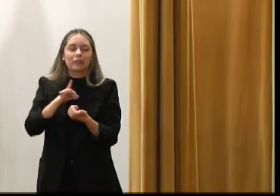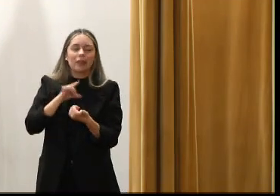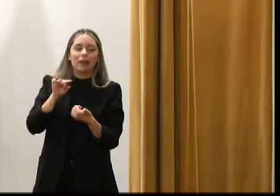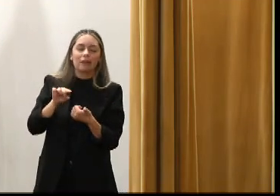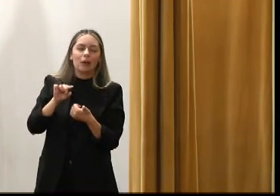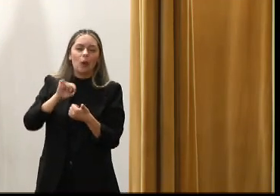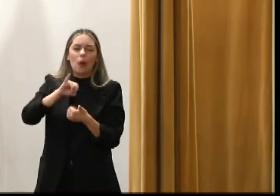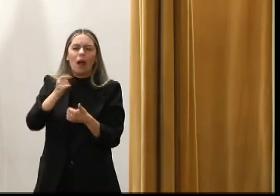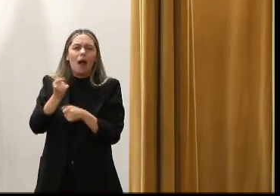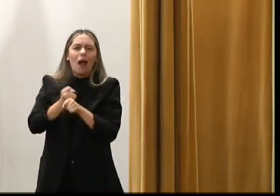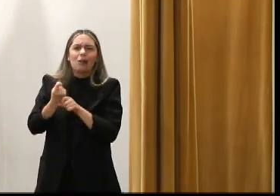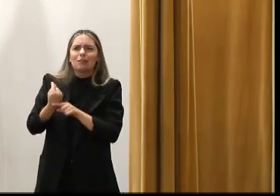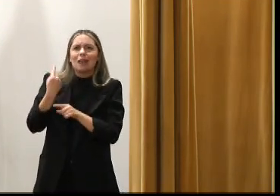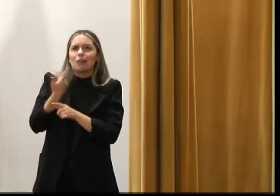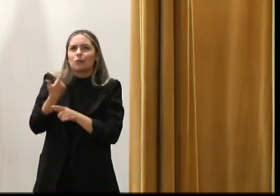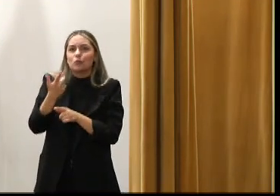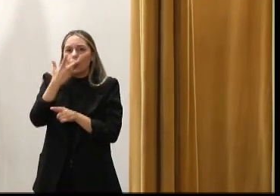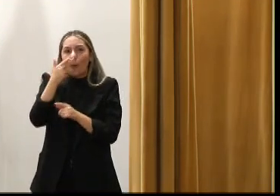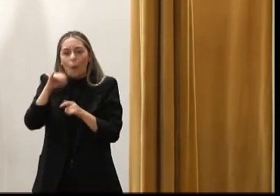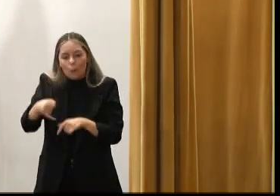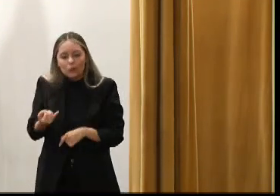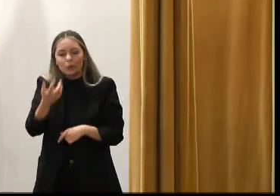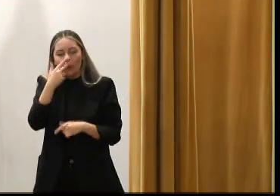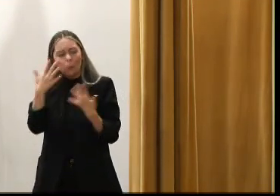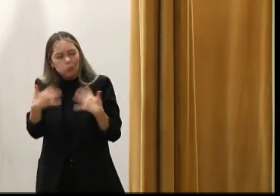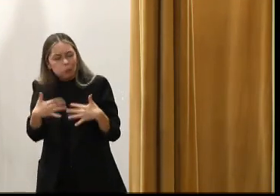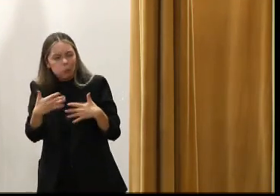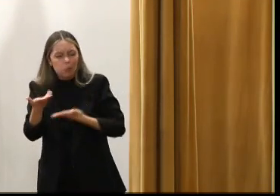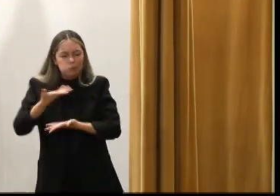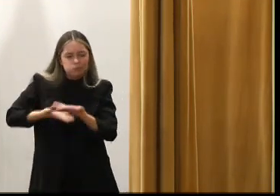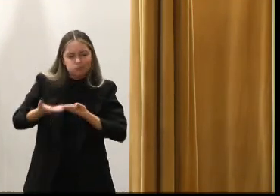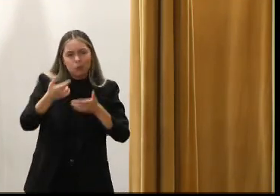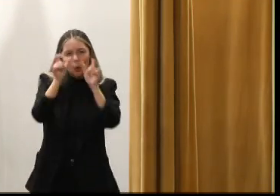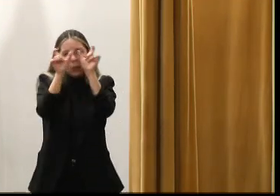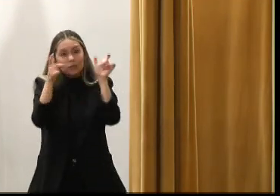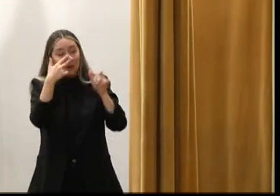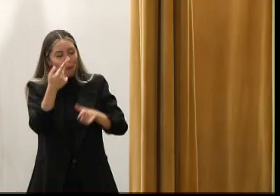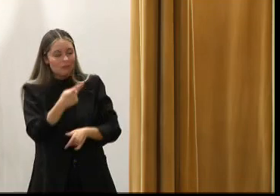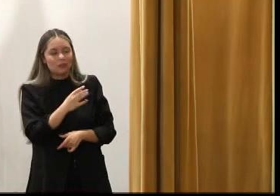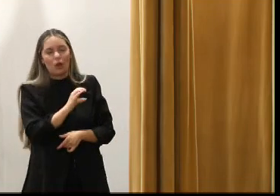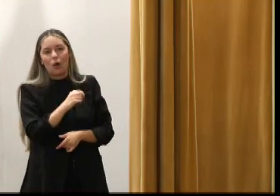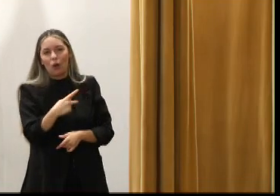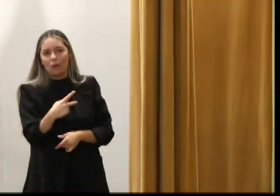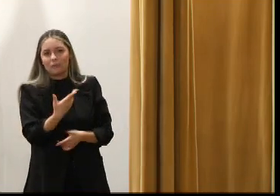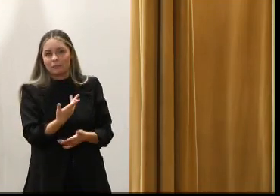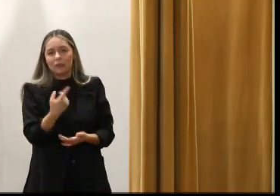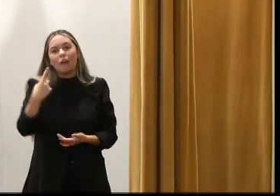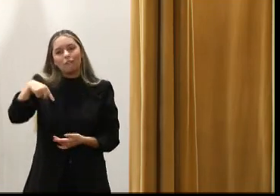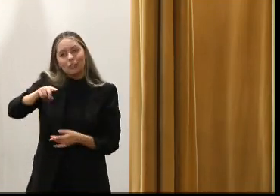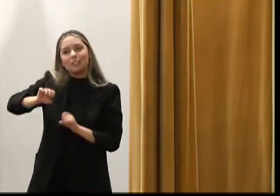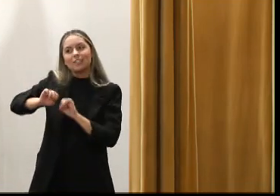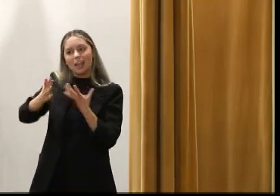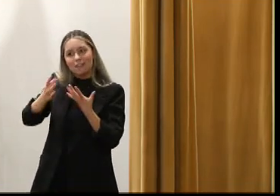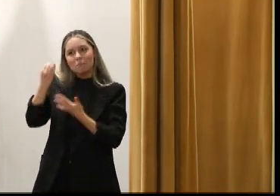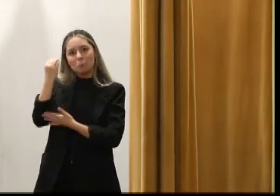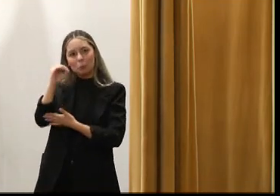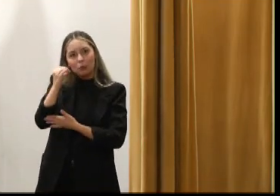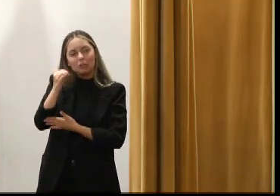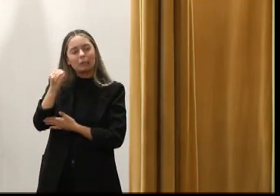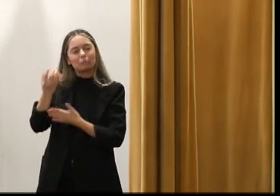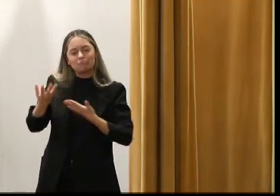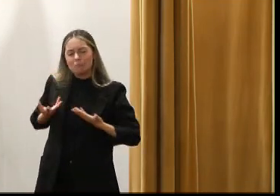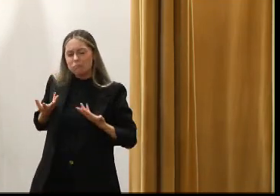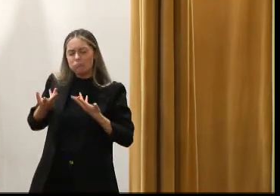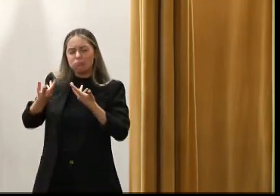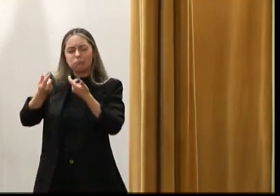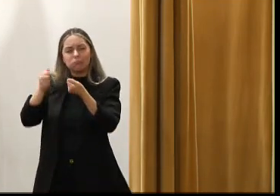de troca de experiências, de conhecimento, assim como a gente está fazendo aqui na COP. Eu tenho certeza que o evento ele vai ser incrível